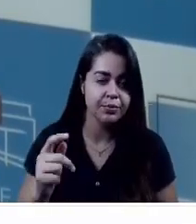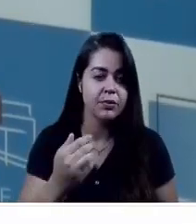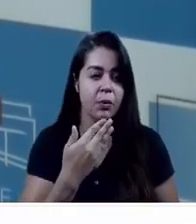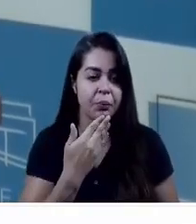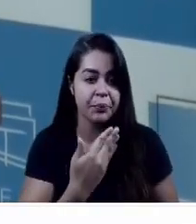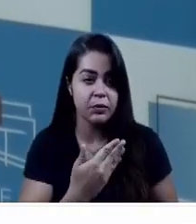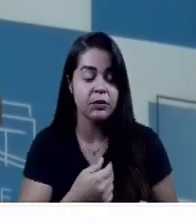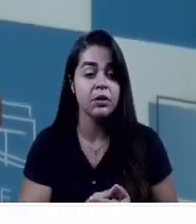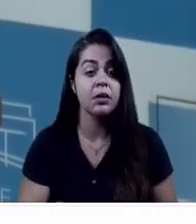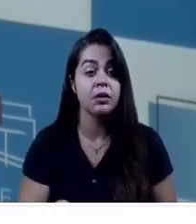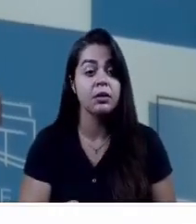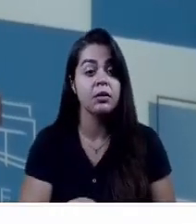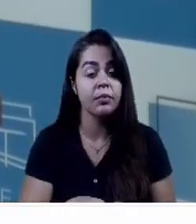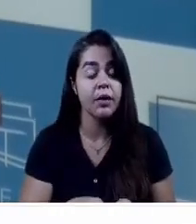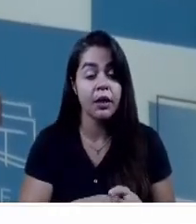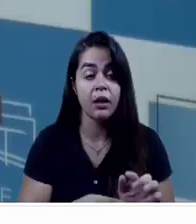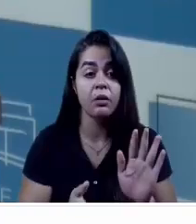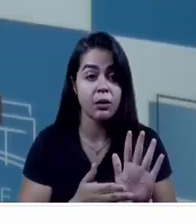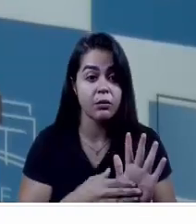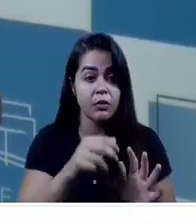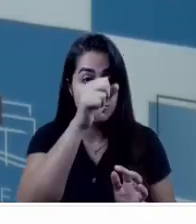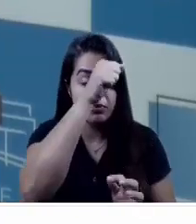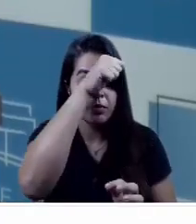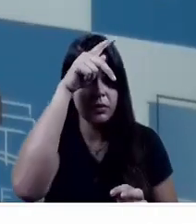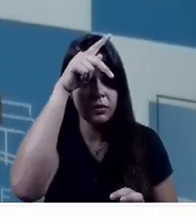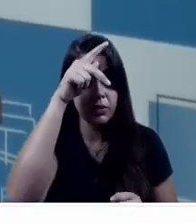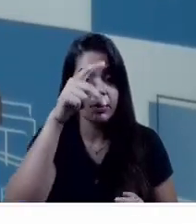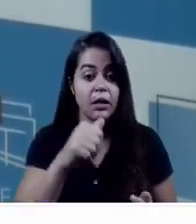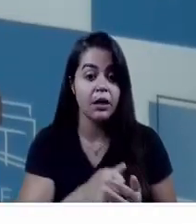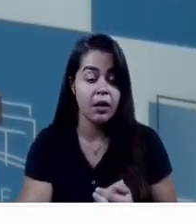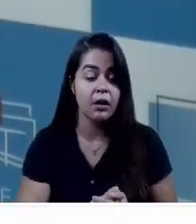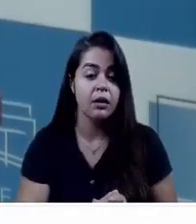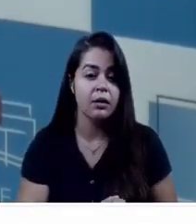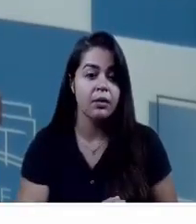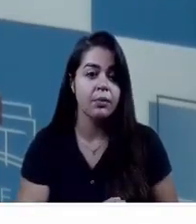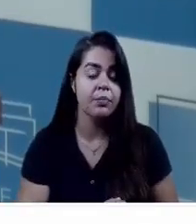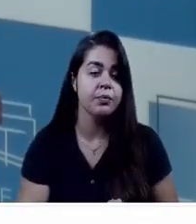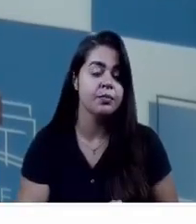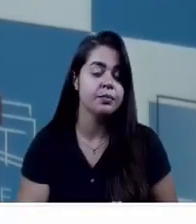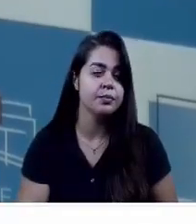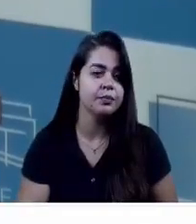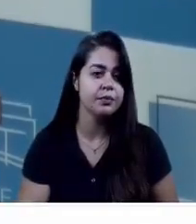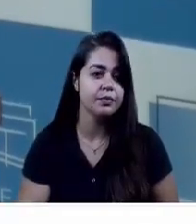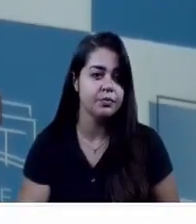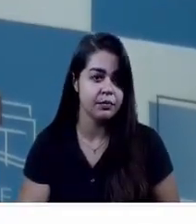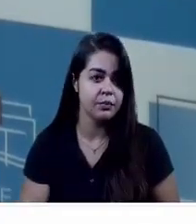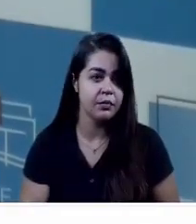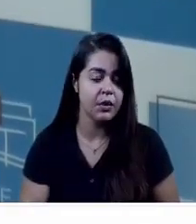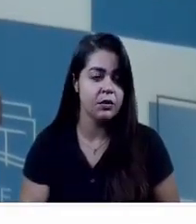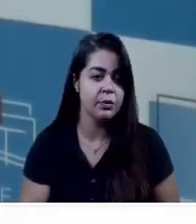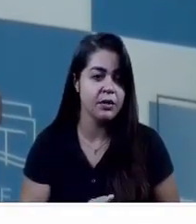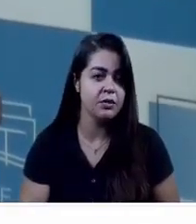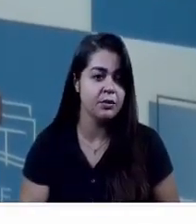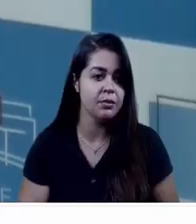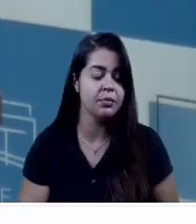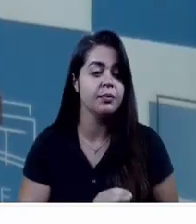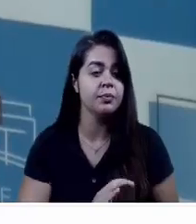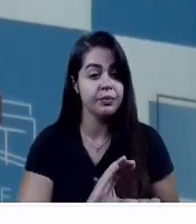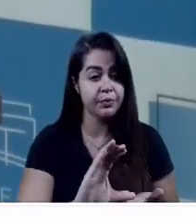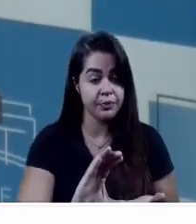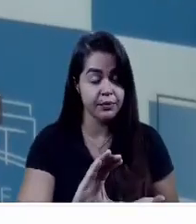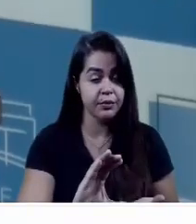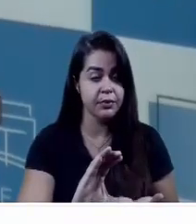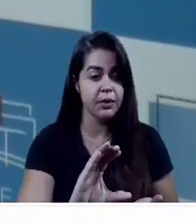um subsídio. E o que é esse subsídio? O que vai fazer esse subsídio? Vai manter o que já